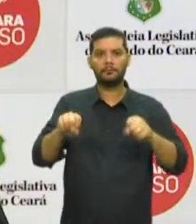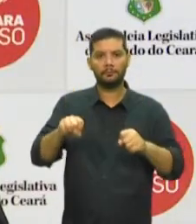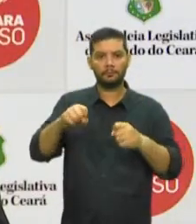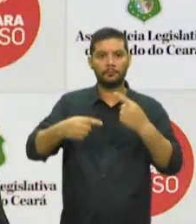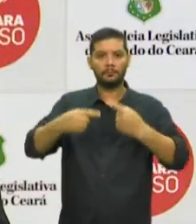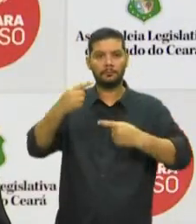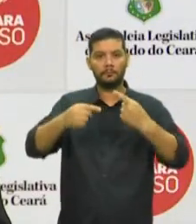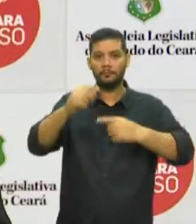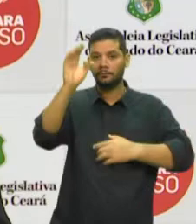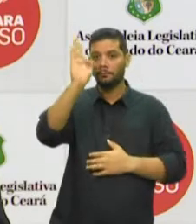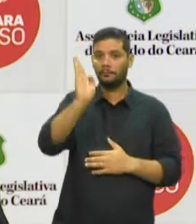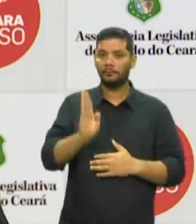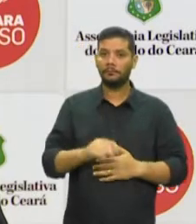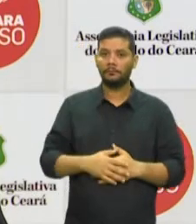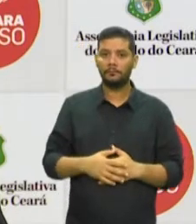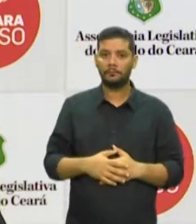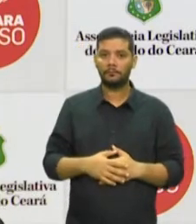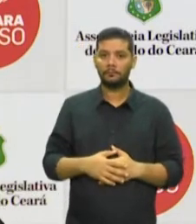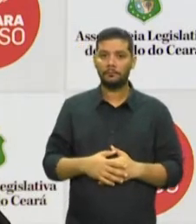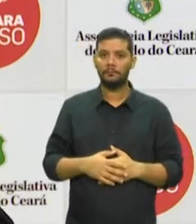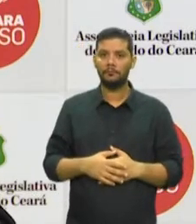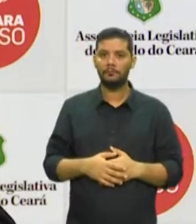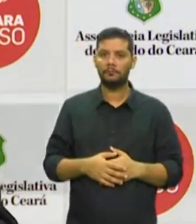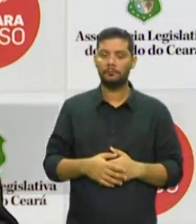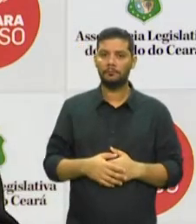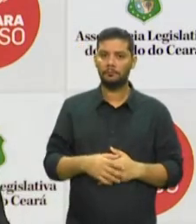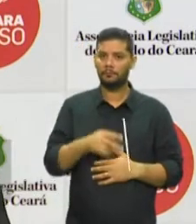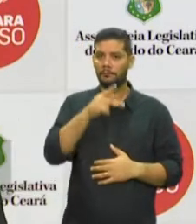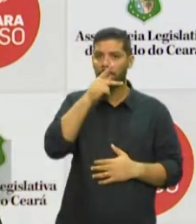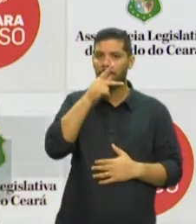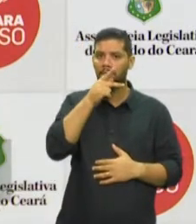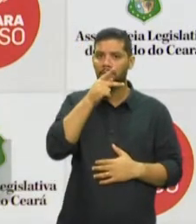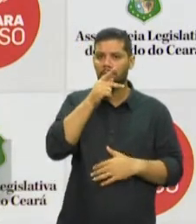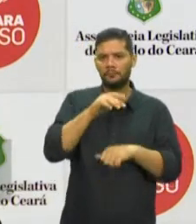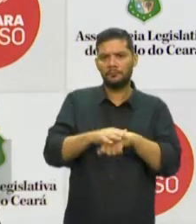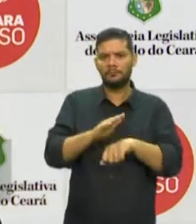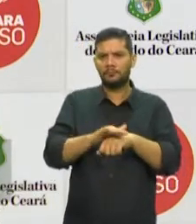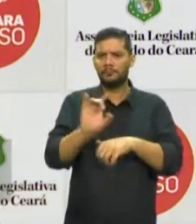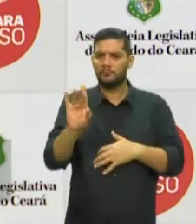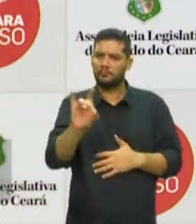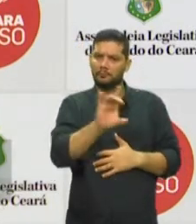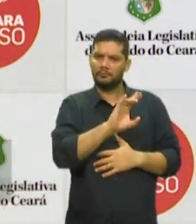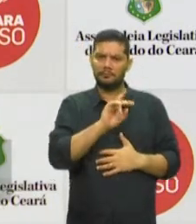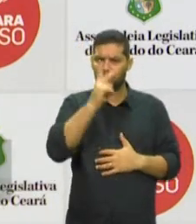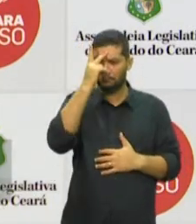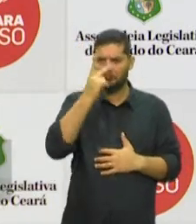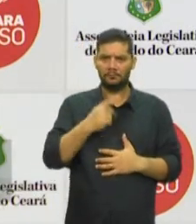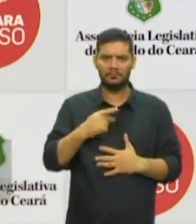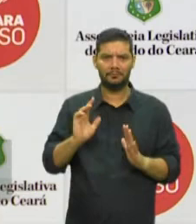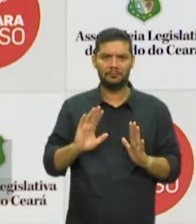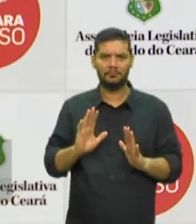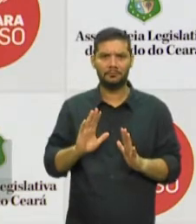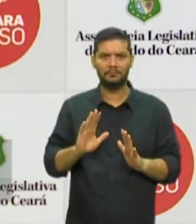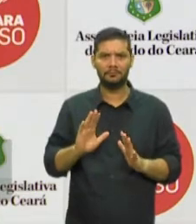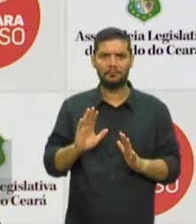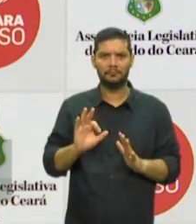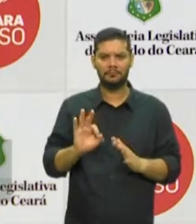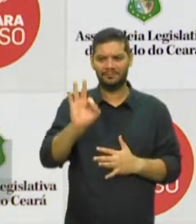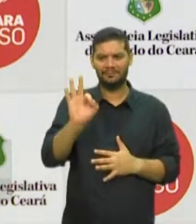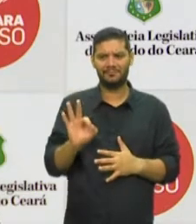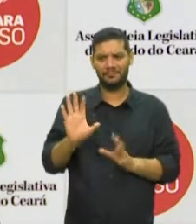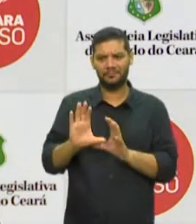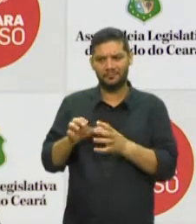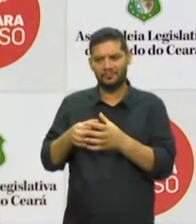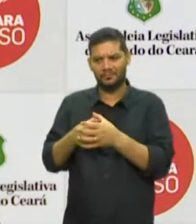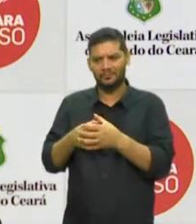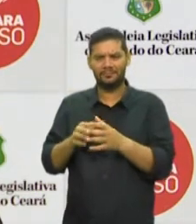Eu acho que os partidos devem marchar sozinhos mesmo, tá certo? Na questão da eleição proporcional, porque aí vai fortalecer